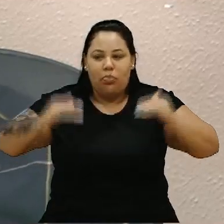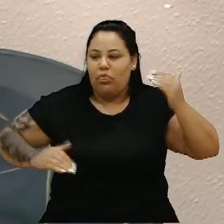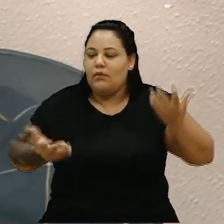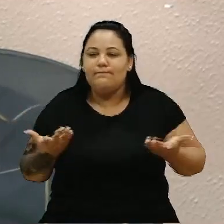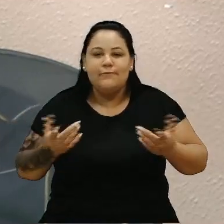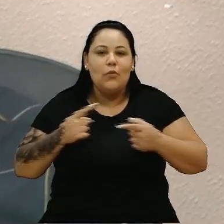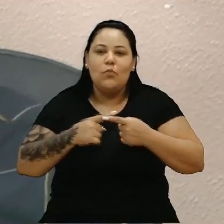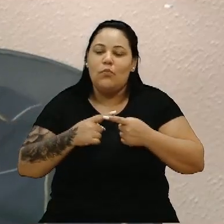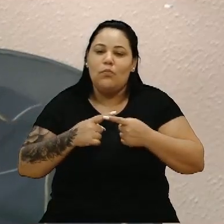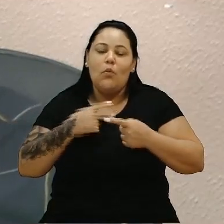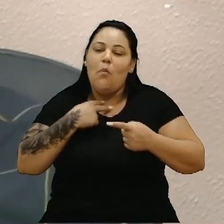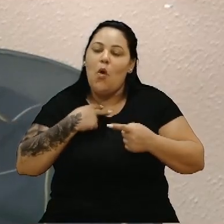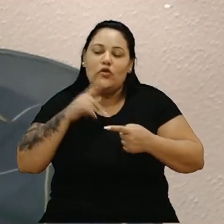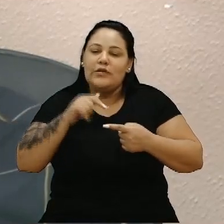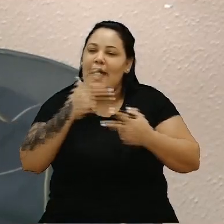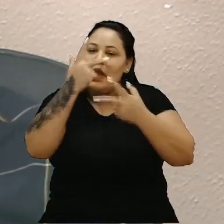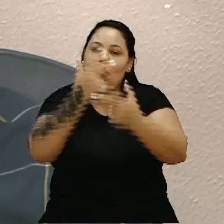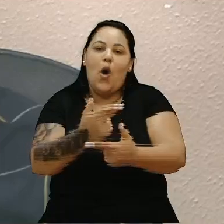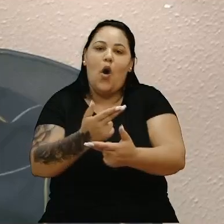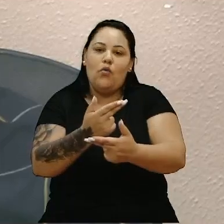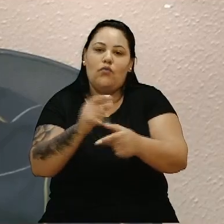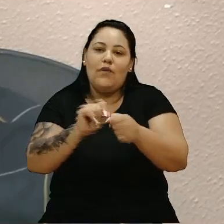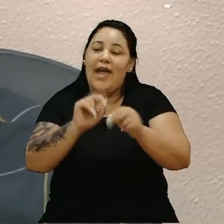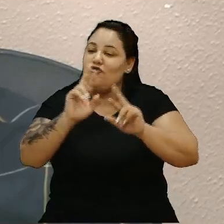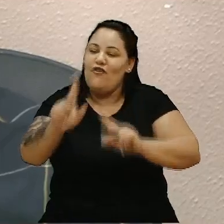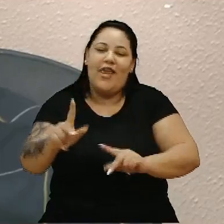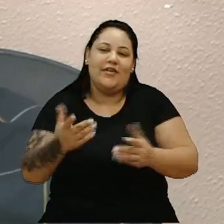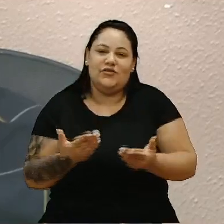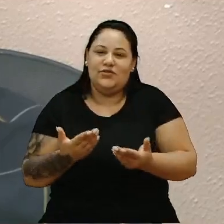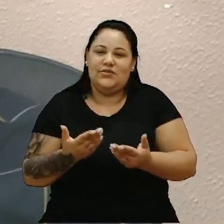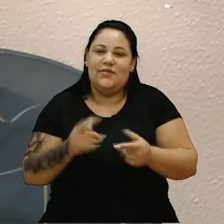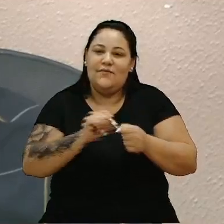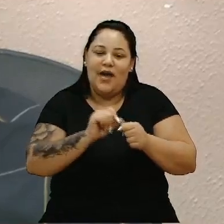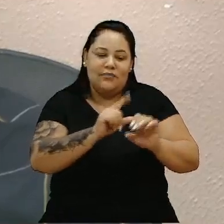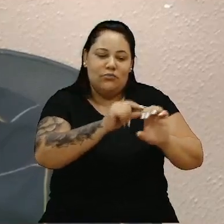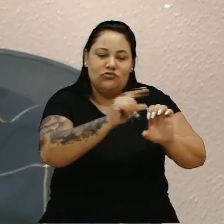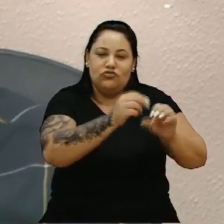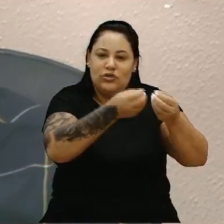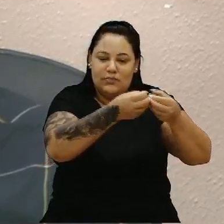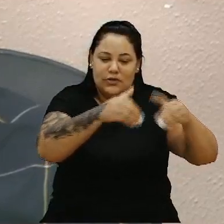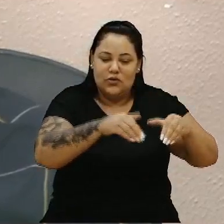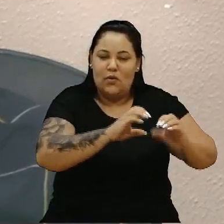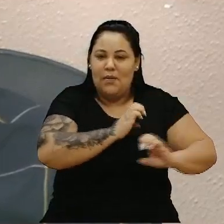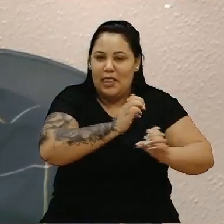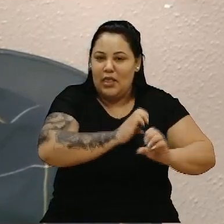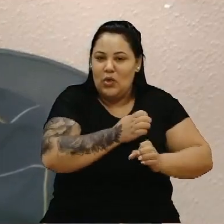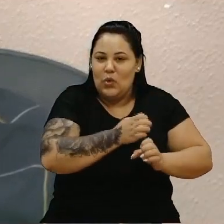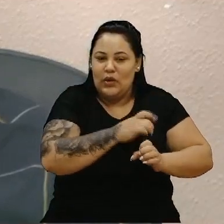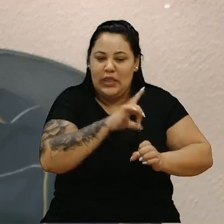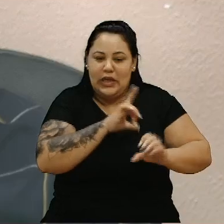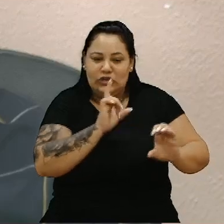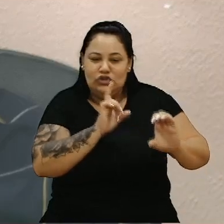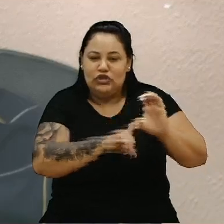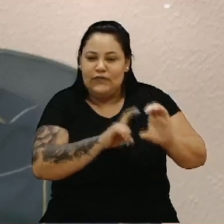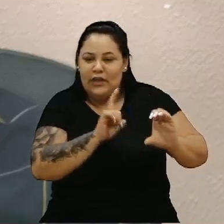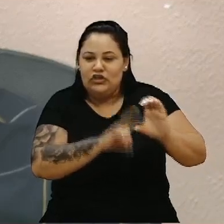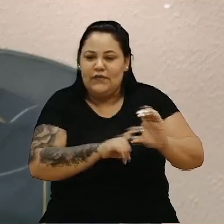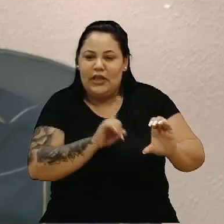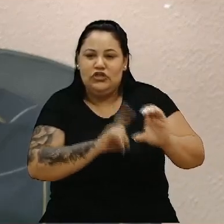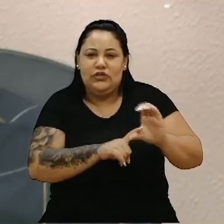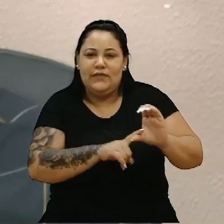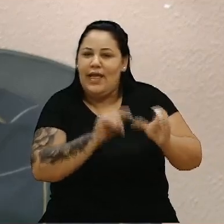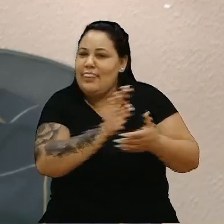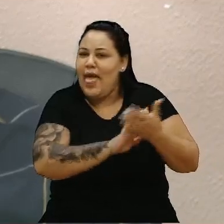que faz com que as empresas médias e pequenas, né, os microempresários, daqui a pouco tenham dívidas. Tudo que eles teriam para